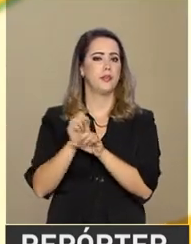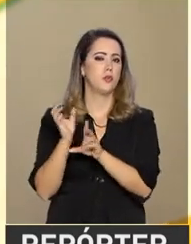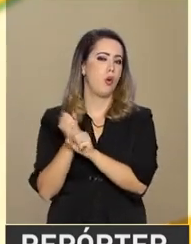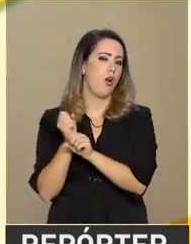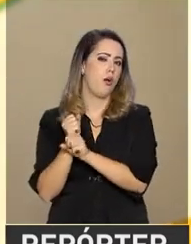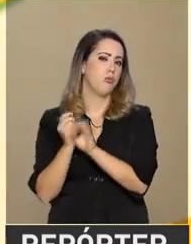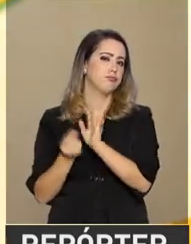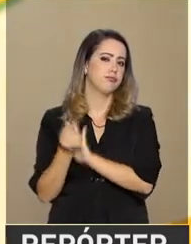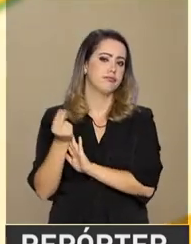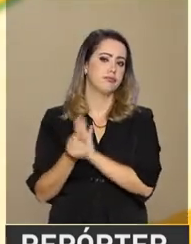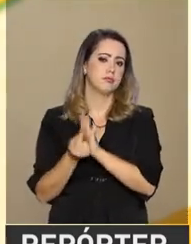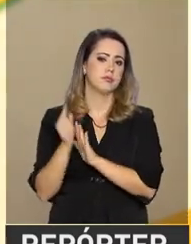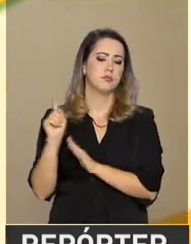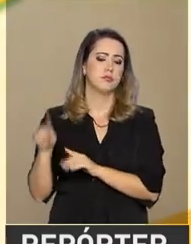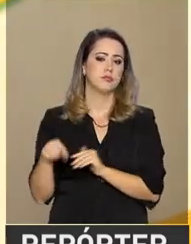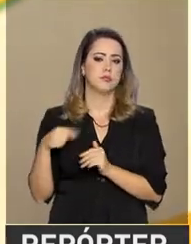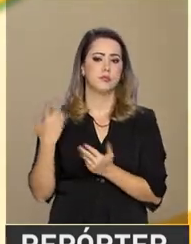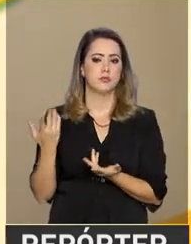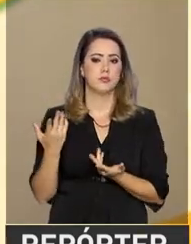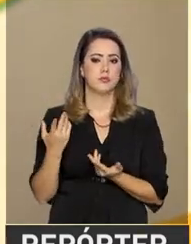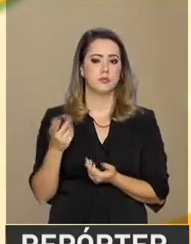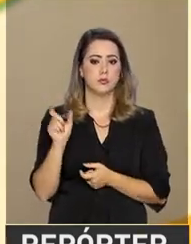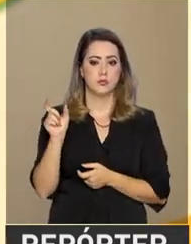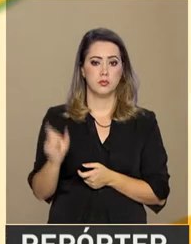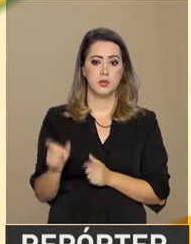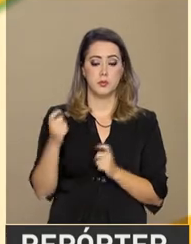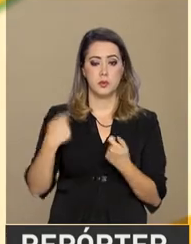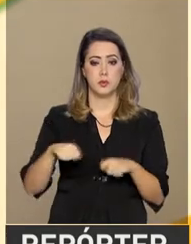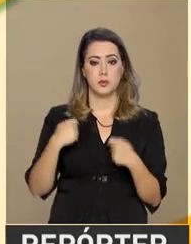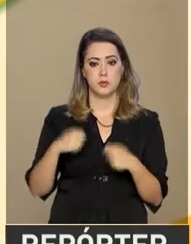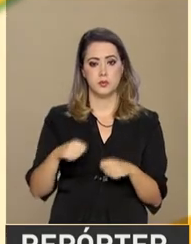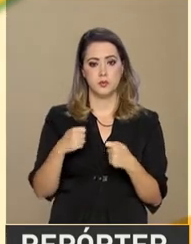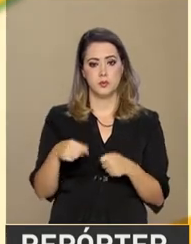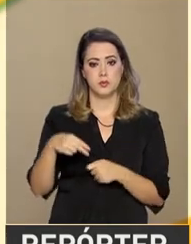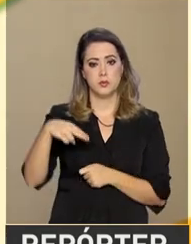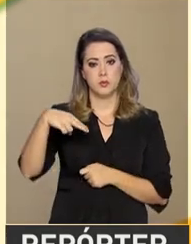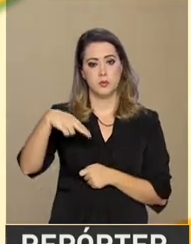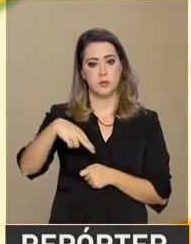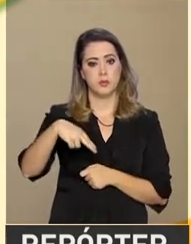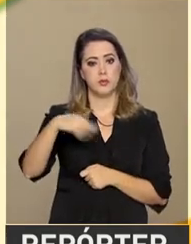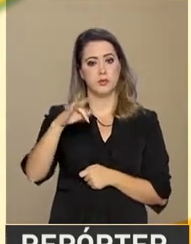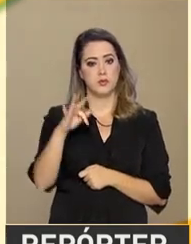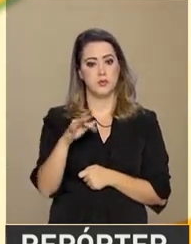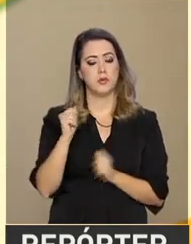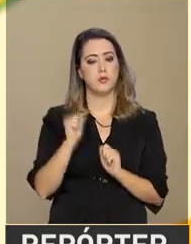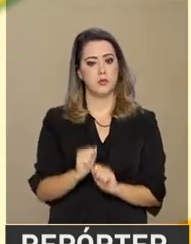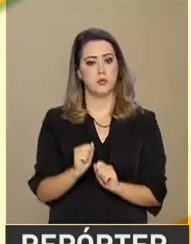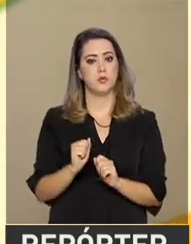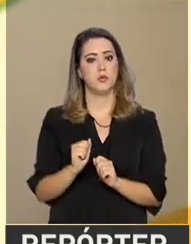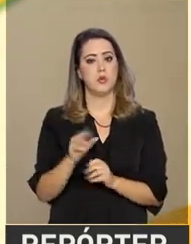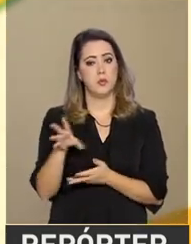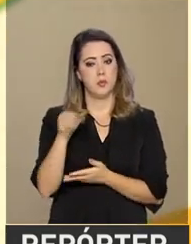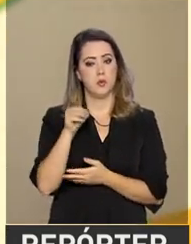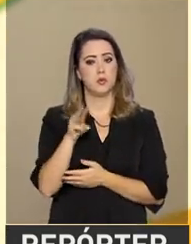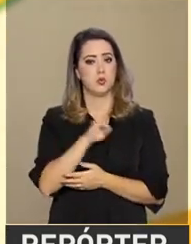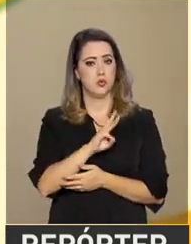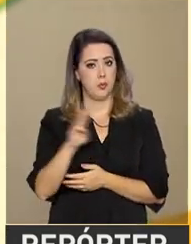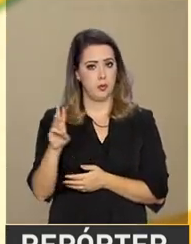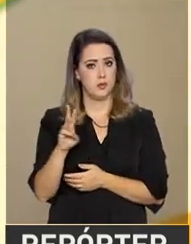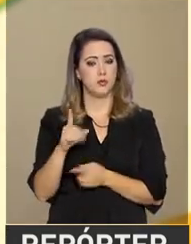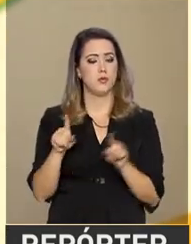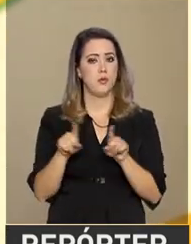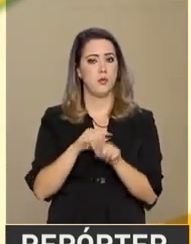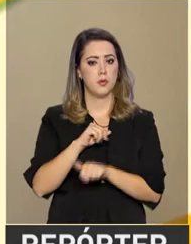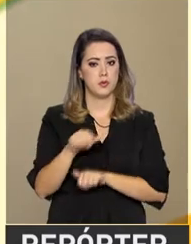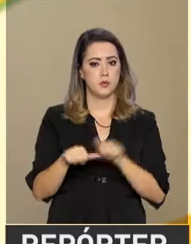fazer sua receita então é o consumidor precisa de uma nota fiscal eu posso tirar pelo site eu posso fazer